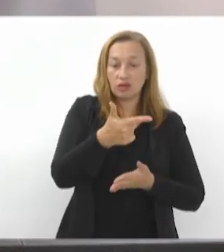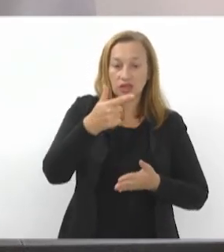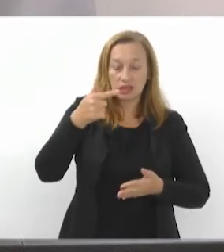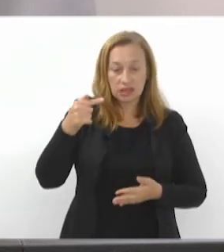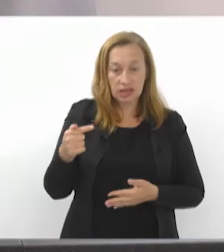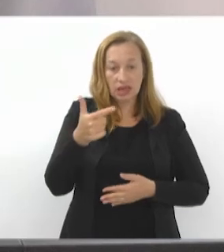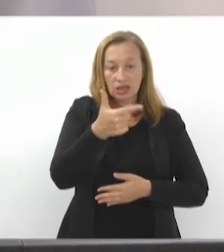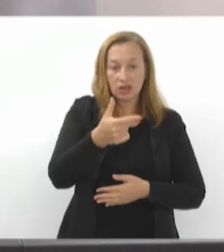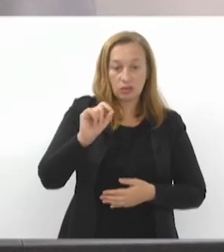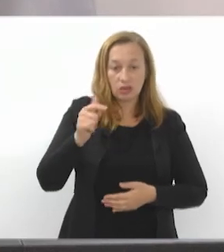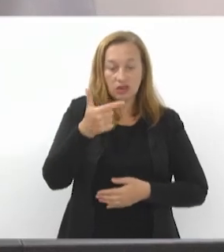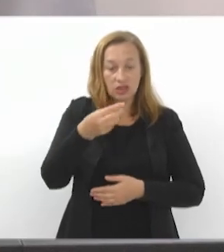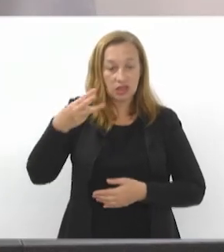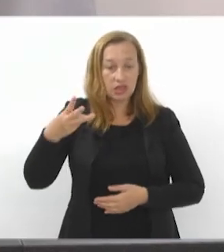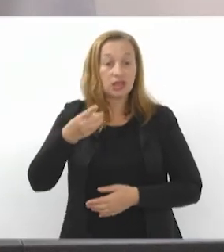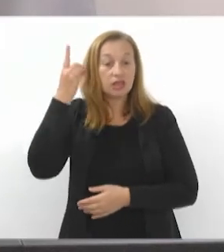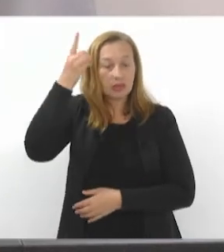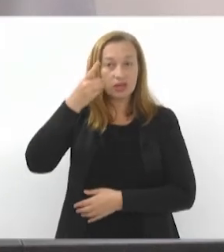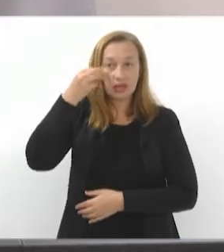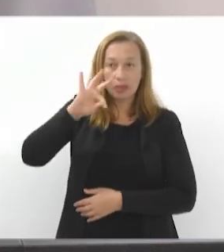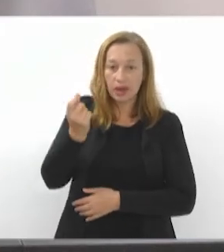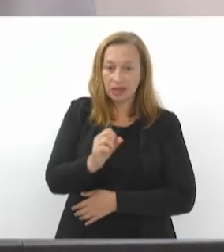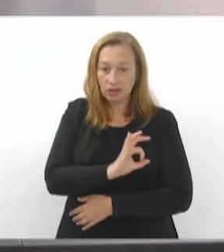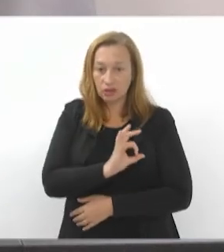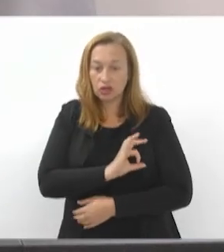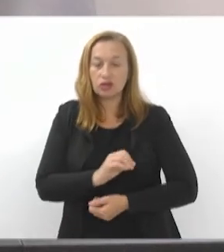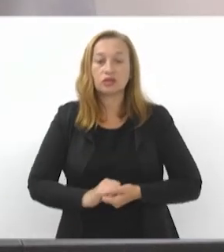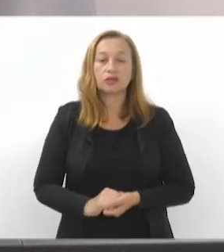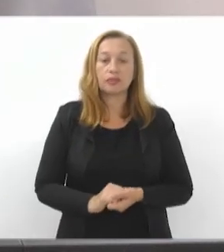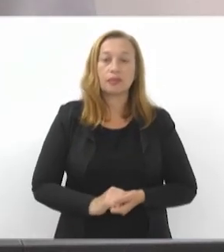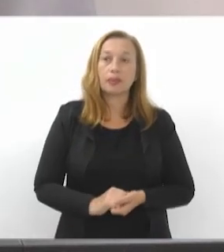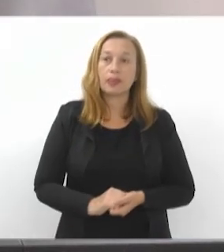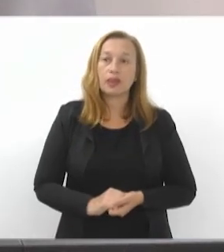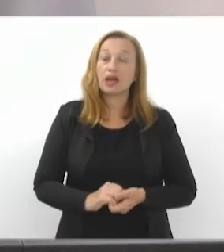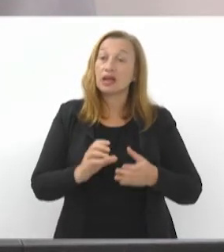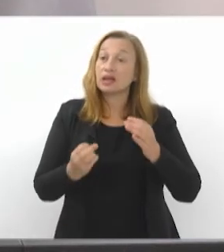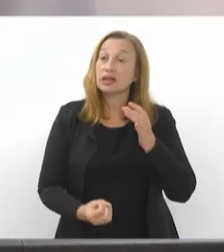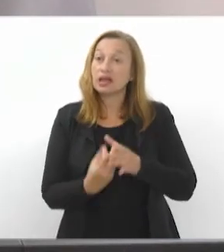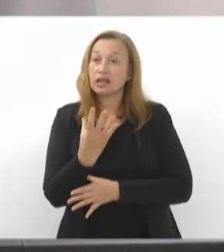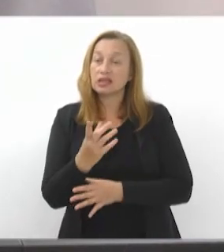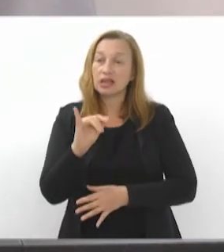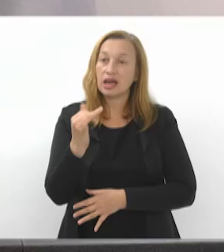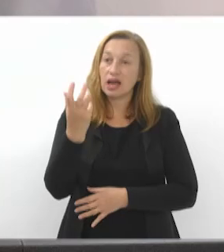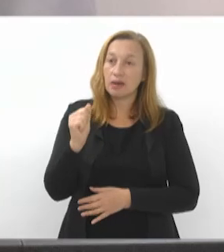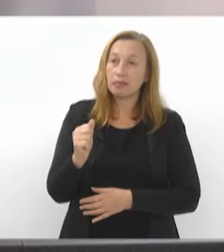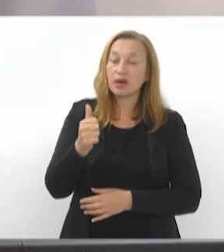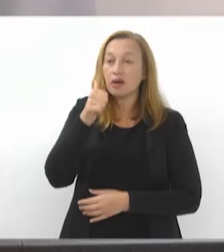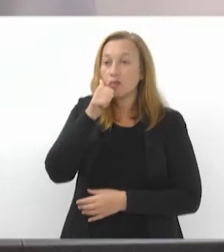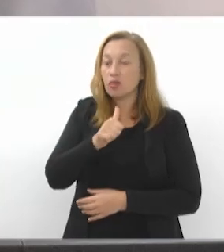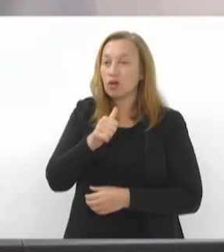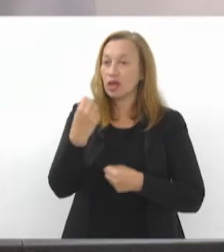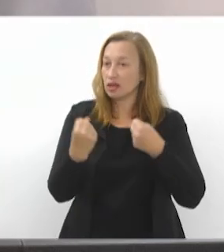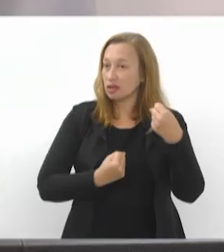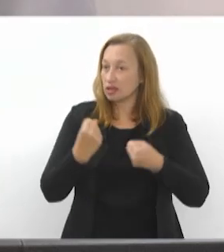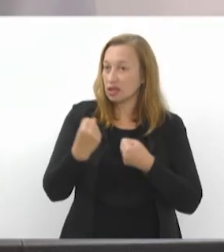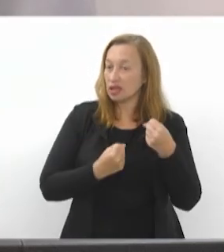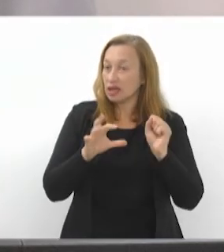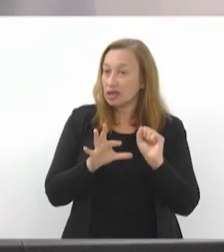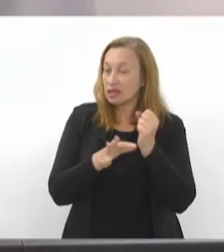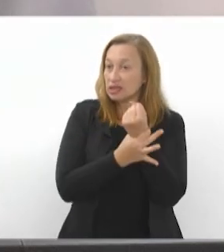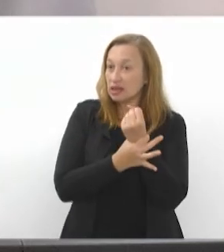de 2023, de autoria da deputada Marta Rocha, que dispõe sobre a criação da campanha permanente Mulher no Volante,